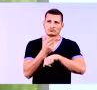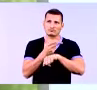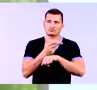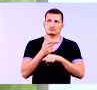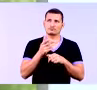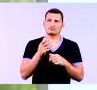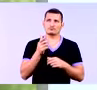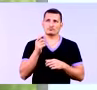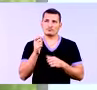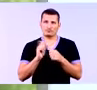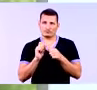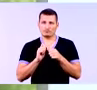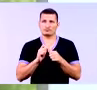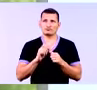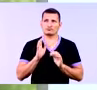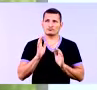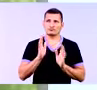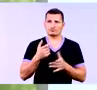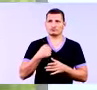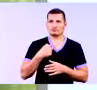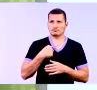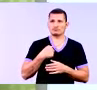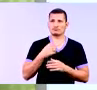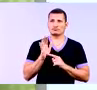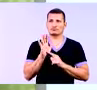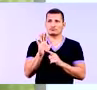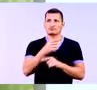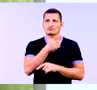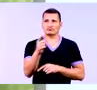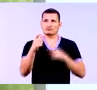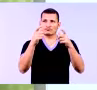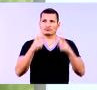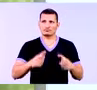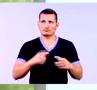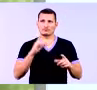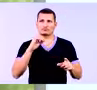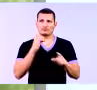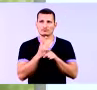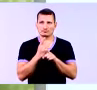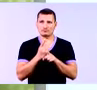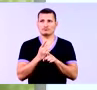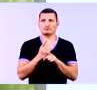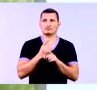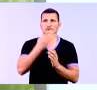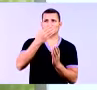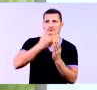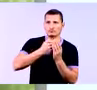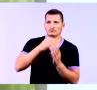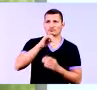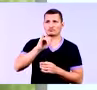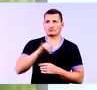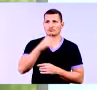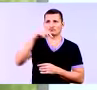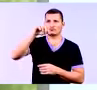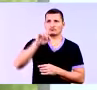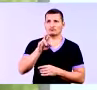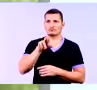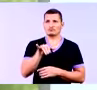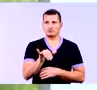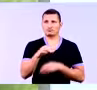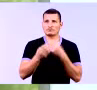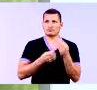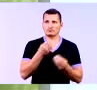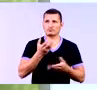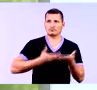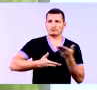mim vai mostrar a vocês onde encontrar os arquivos do jQuery e como a interatividade